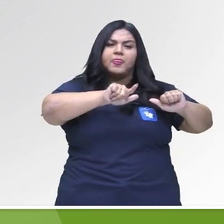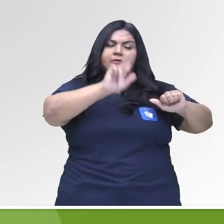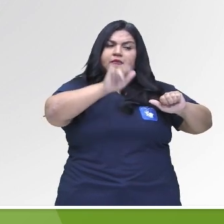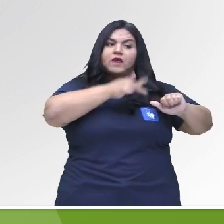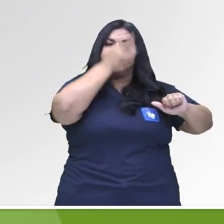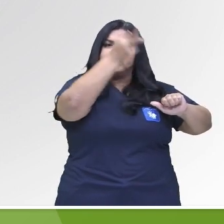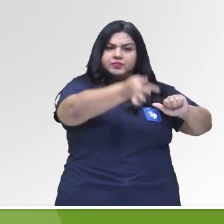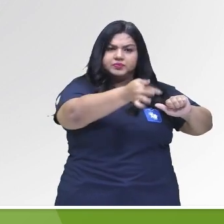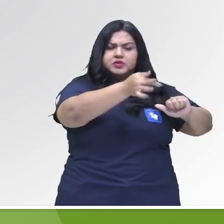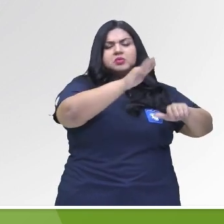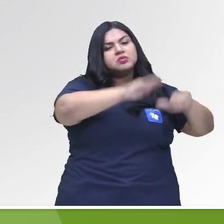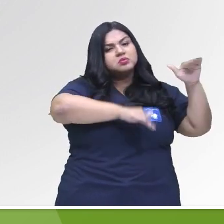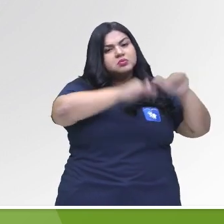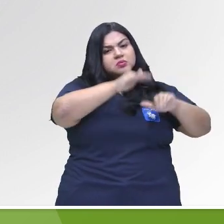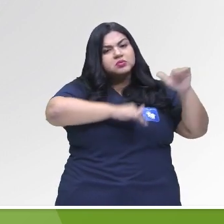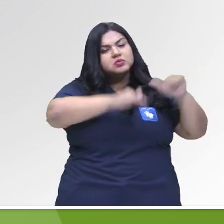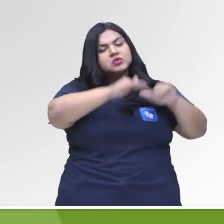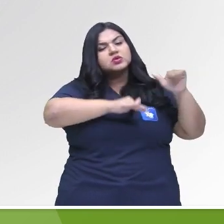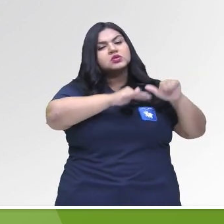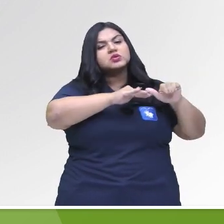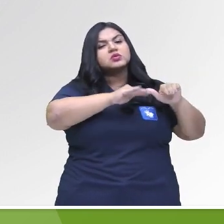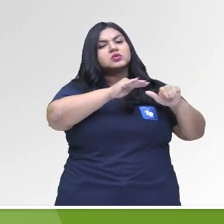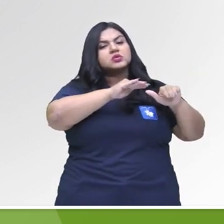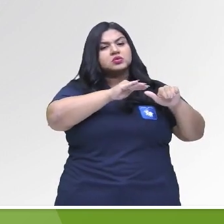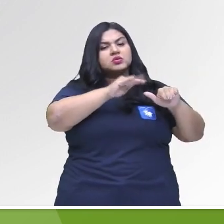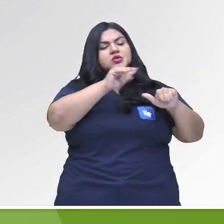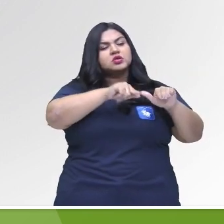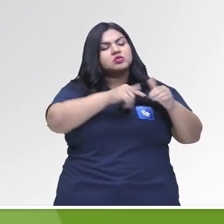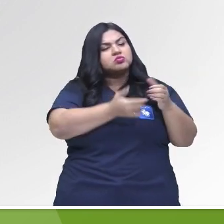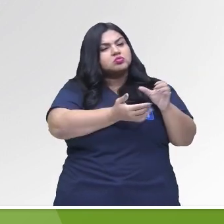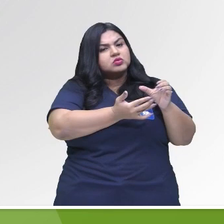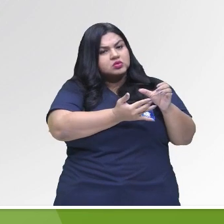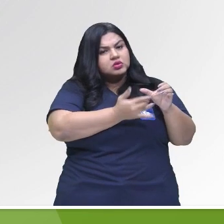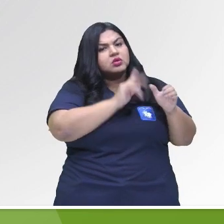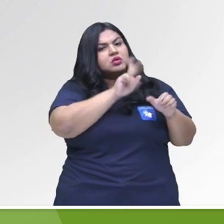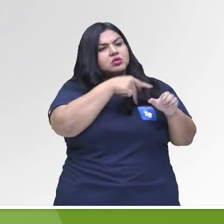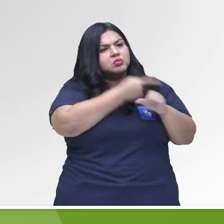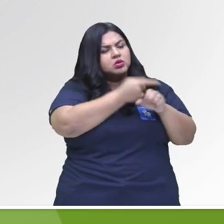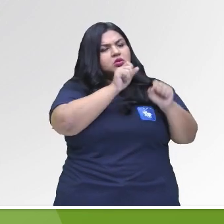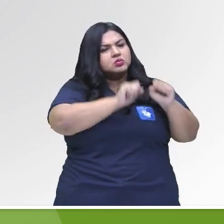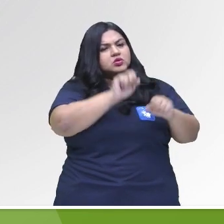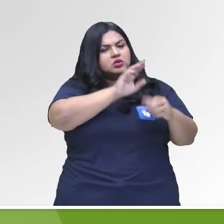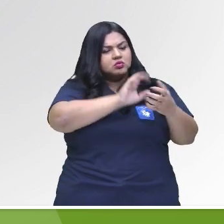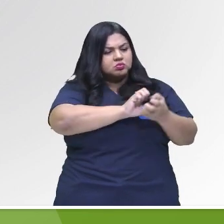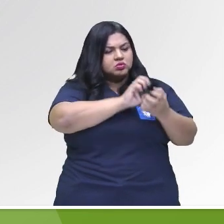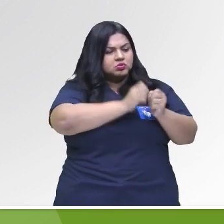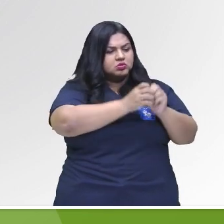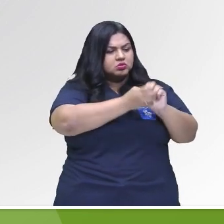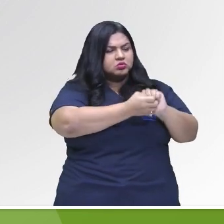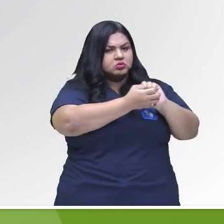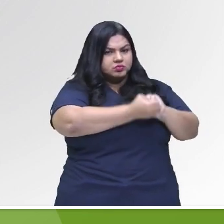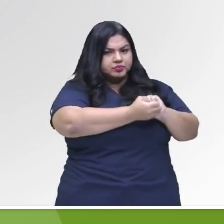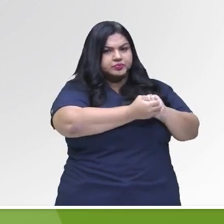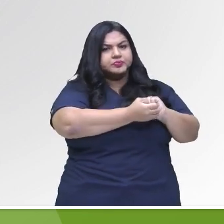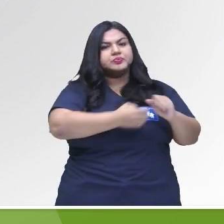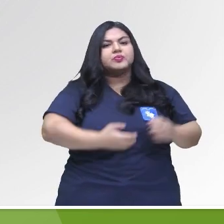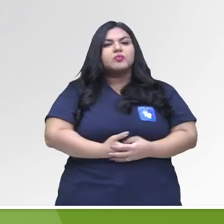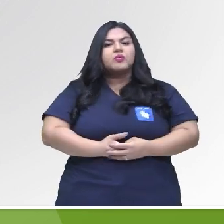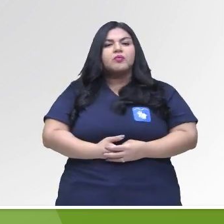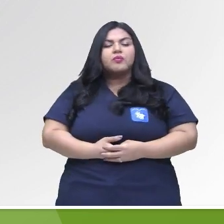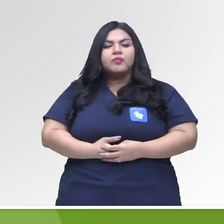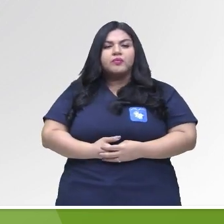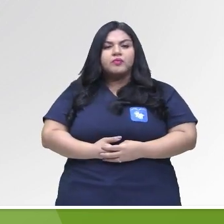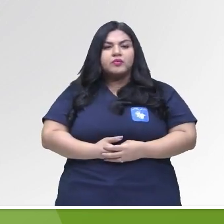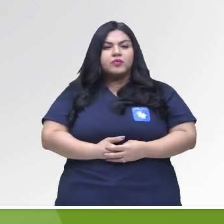futuramente, dependendo aí desse reprocessamento, ele é aquecido e depois pode ser remoldado. Esse é o termoplástico, tá? Então,